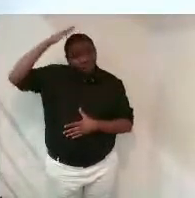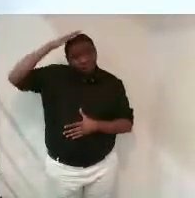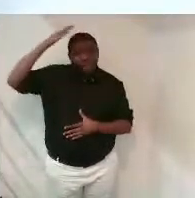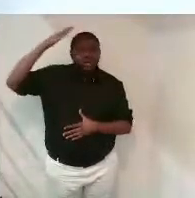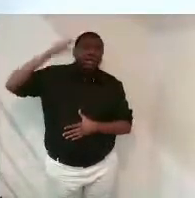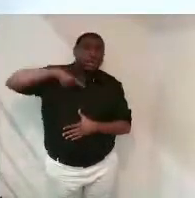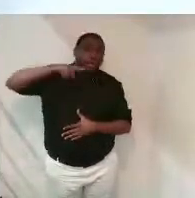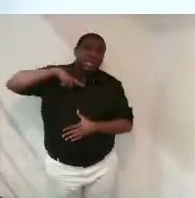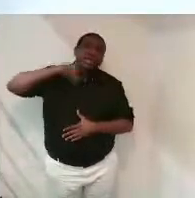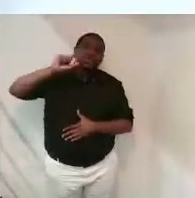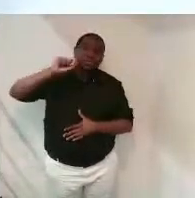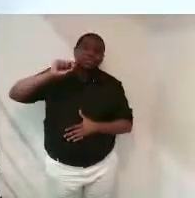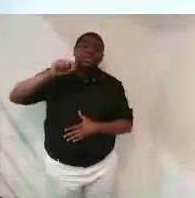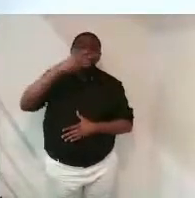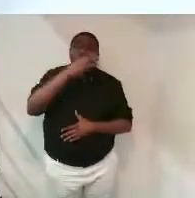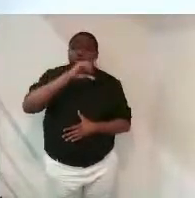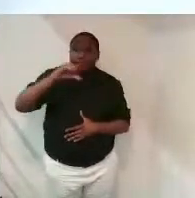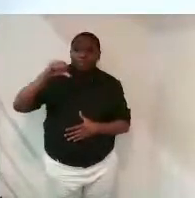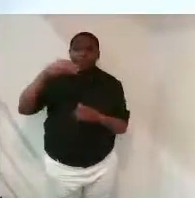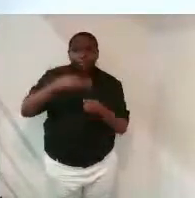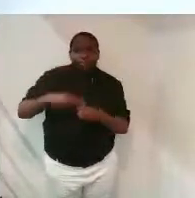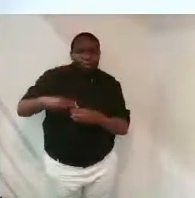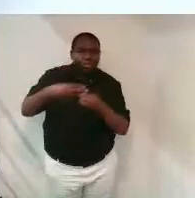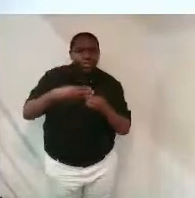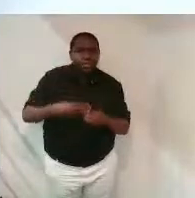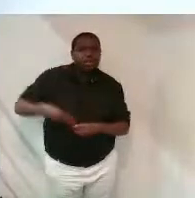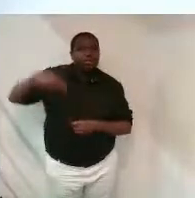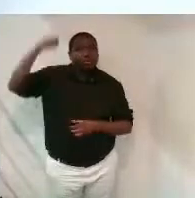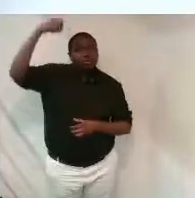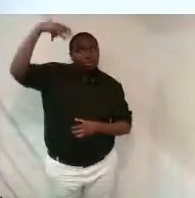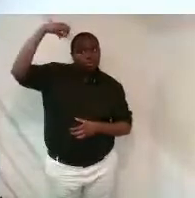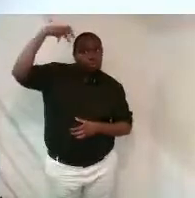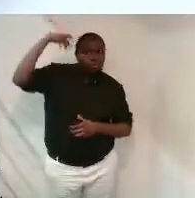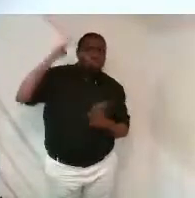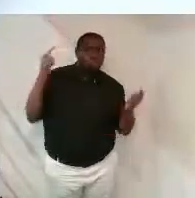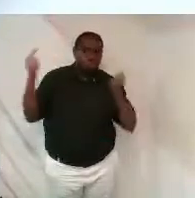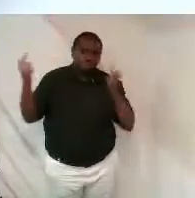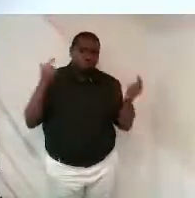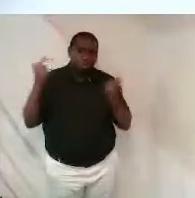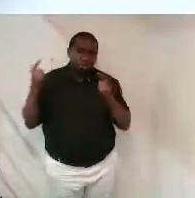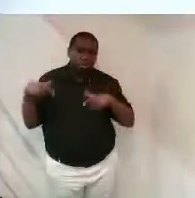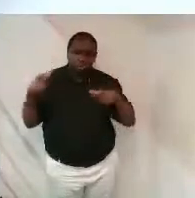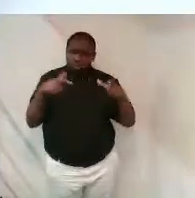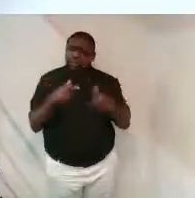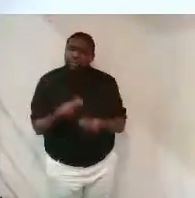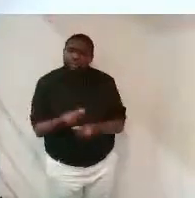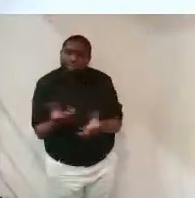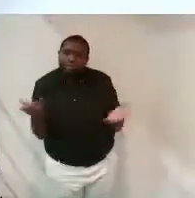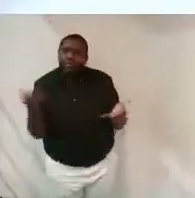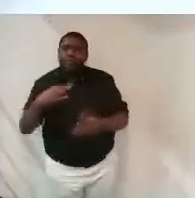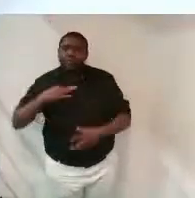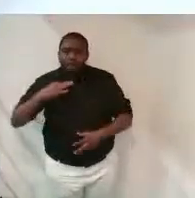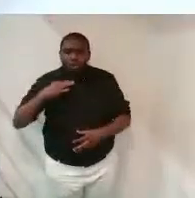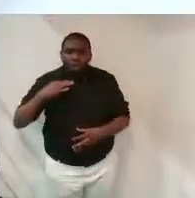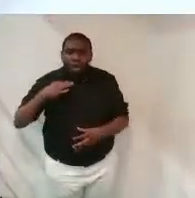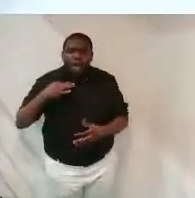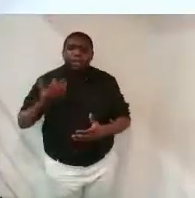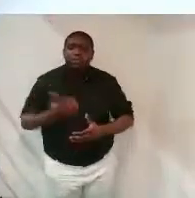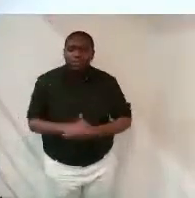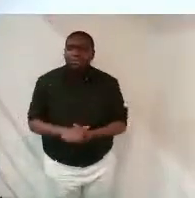os 399 municípios, né, no sistema de logística, pontos de entrega voluntária. Mas